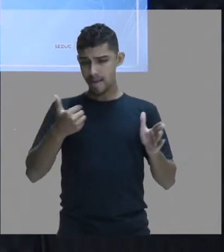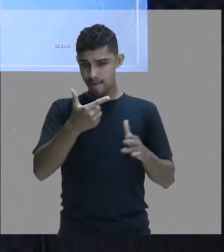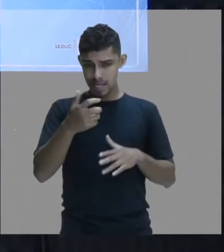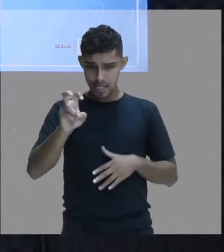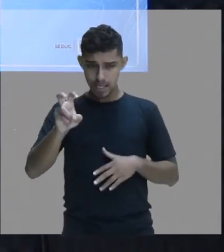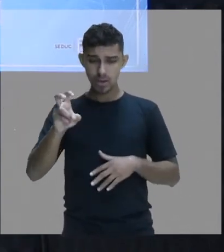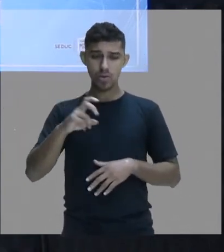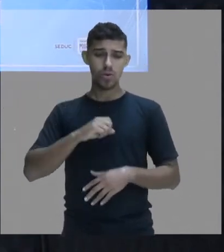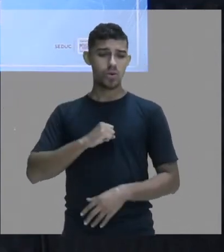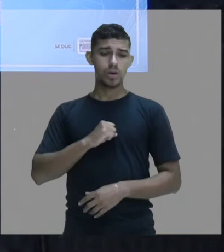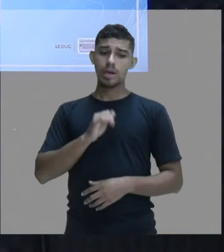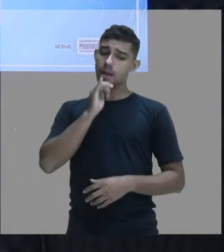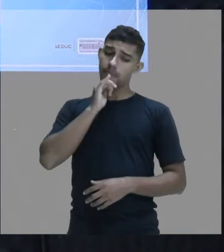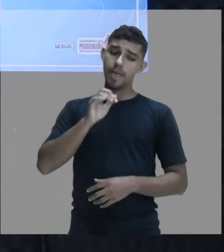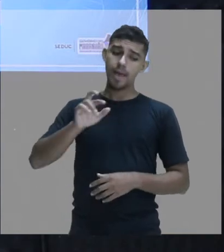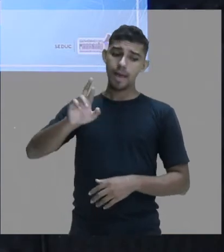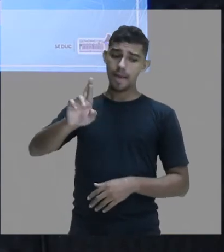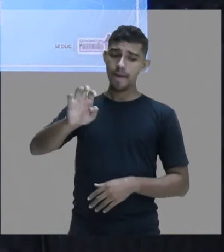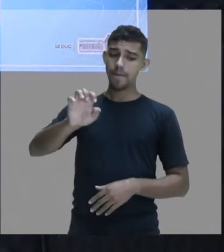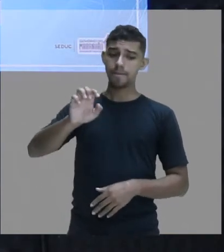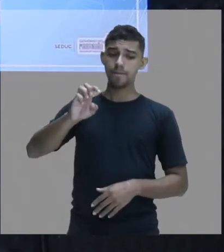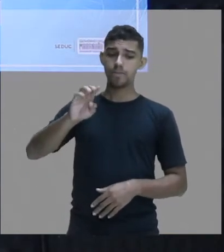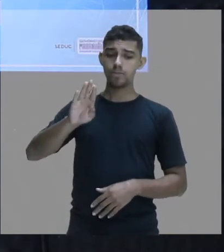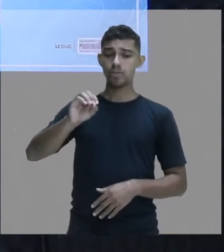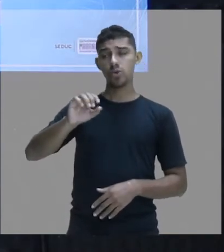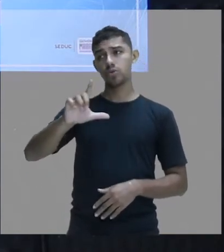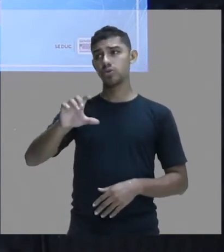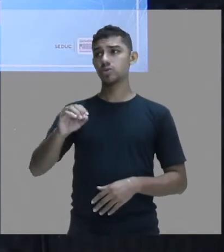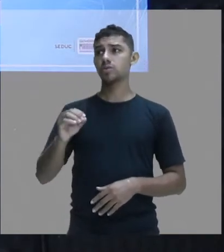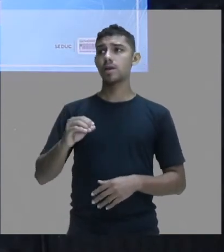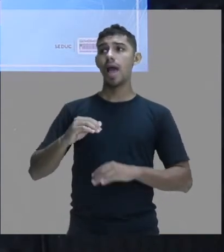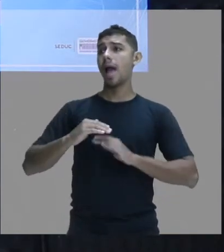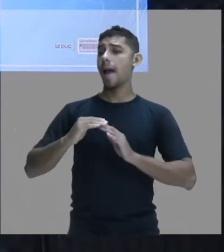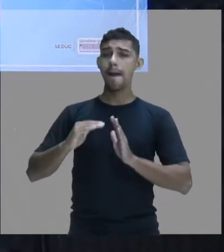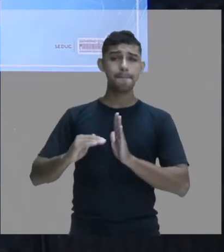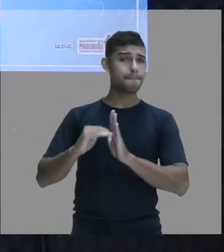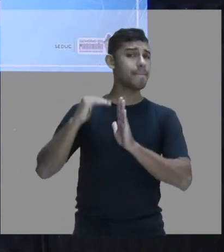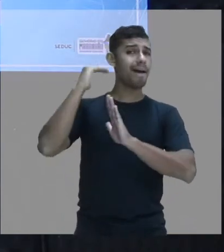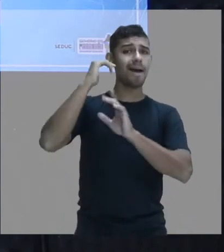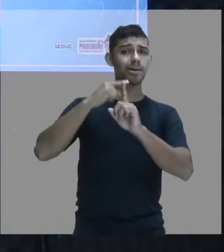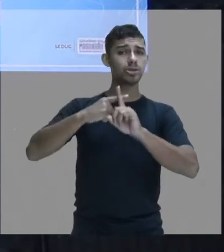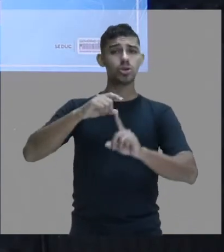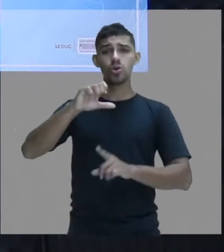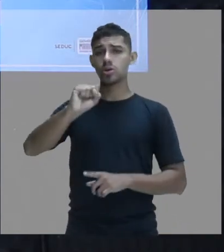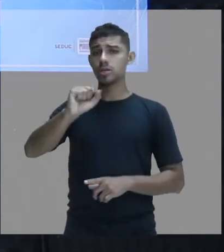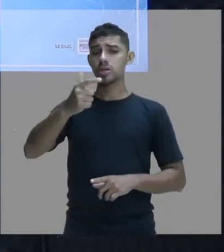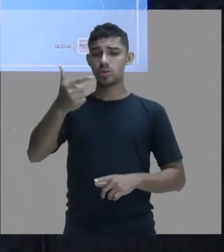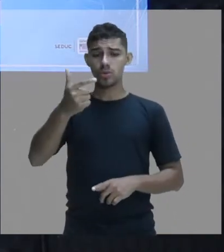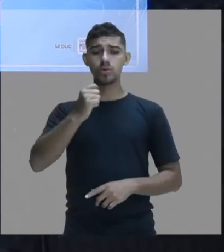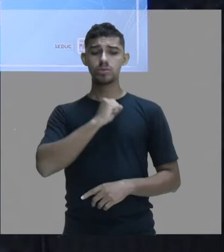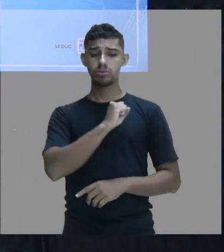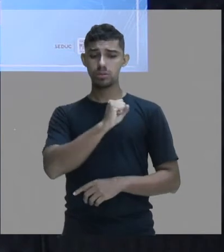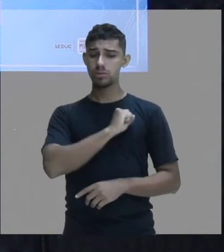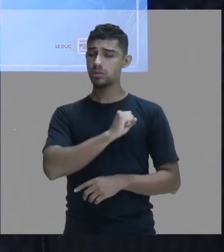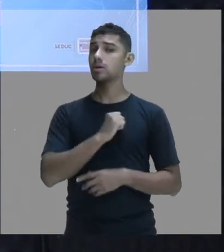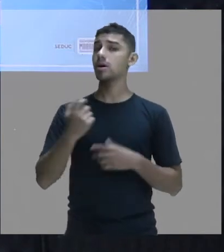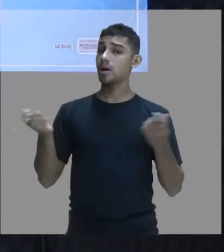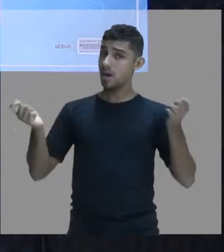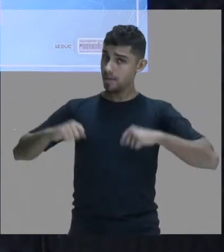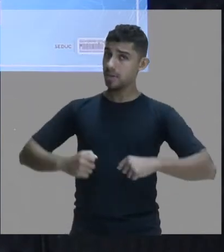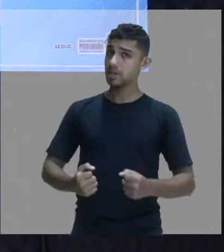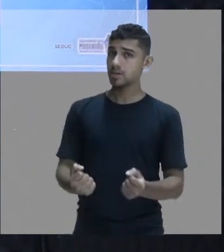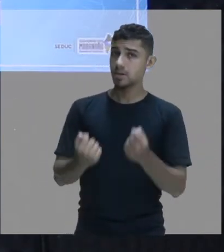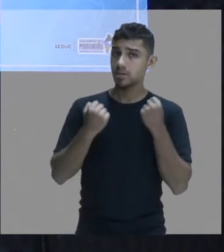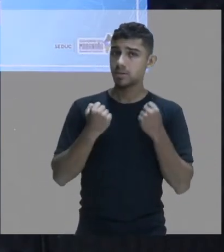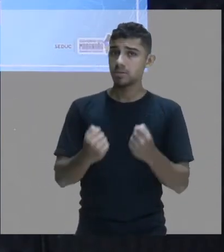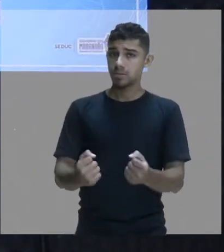com uma frequência cardíaca em repouso, quando ele não está fazendo nada lá, acima de 82 batimentos cardíacos, ele tem que procurar fazer